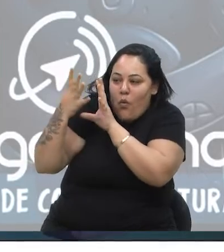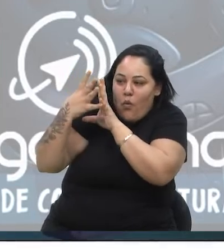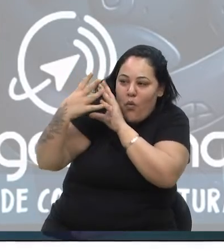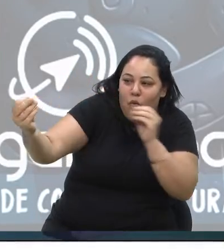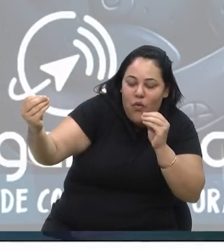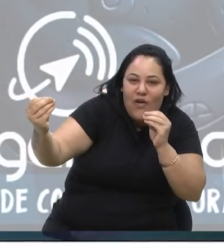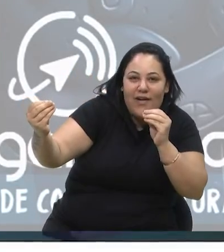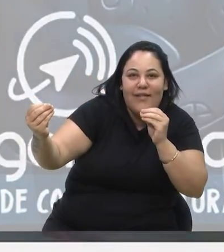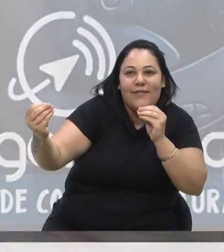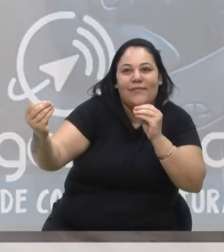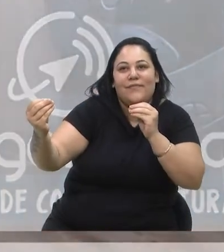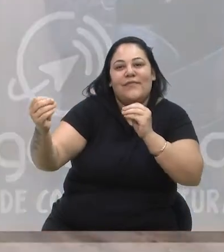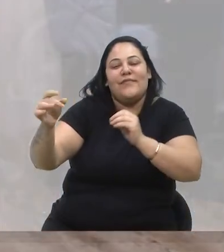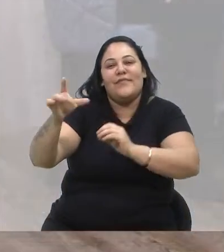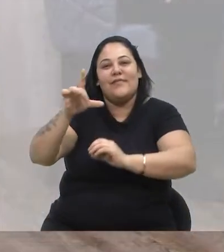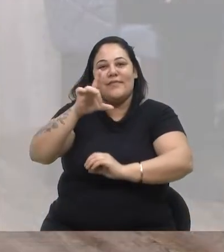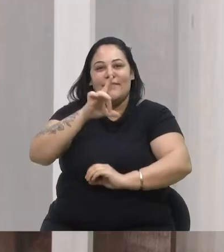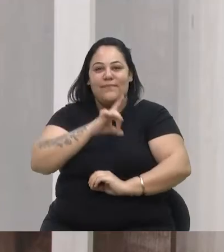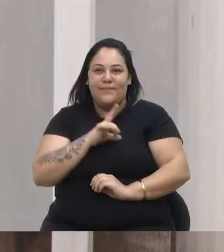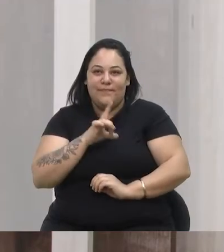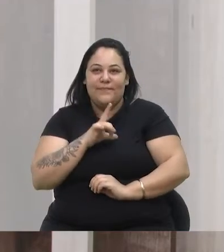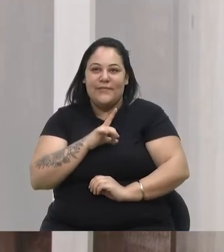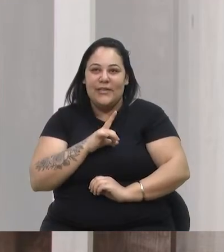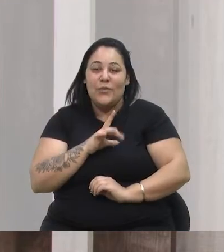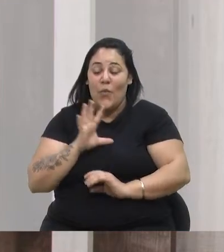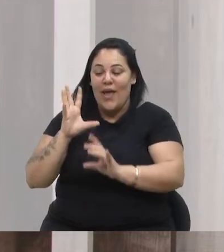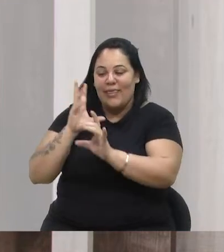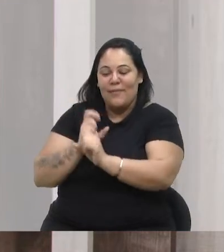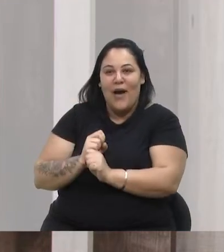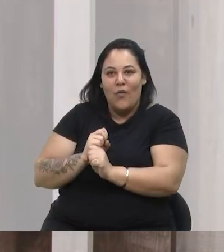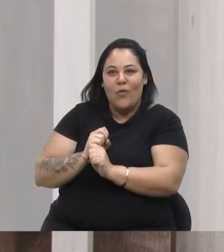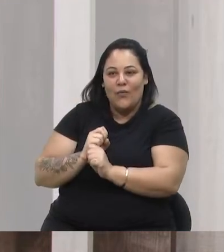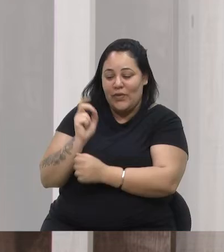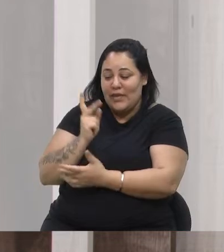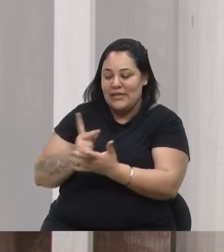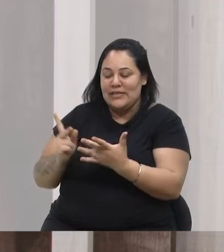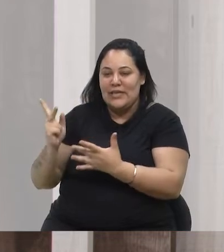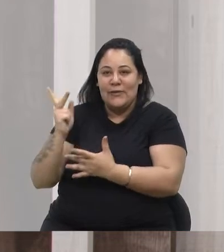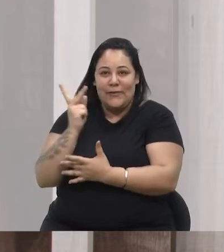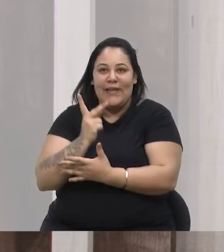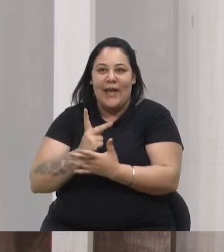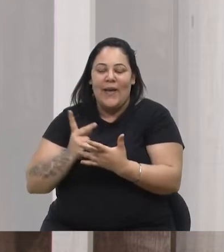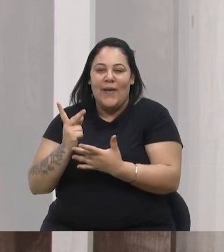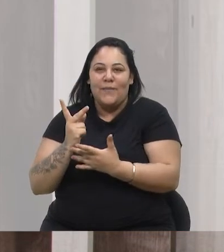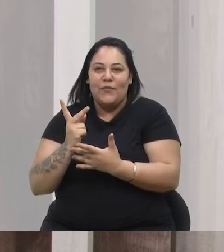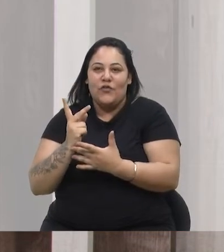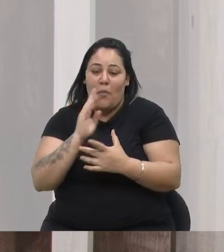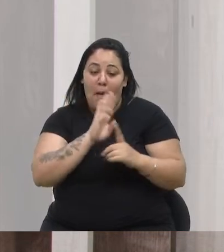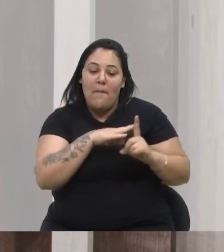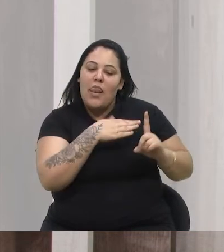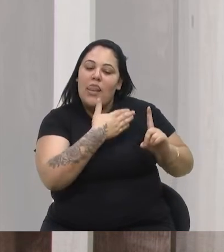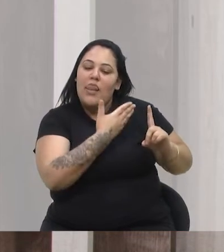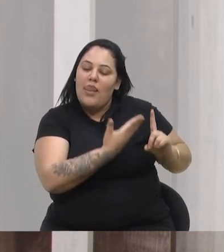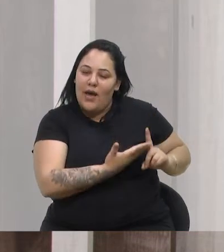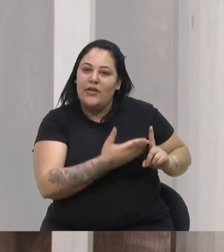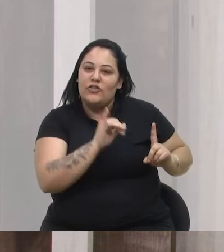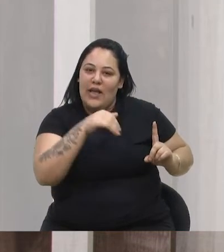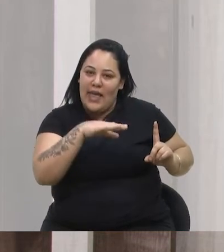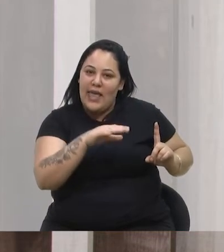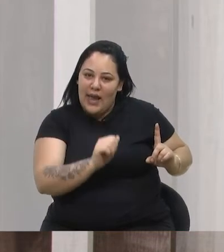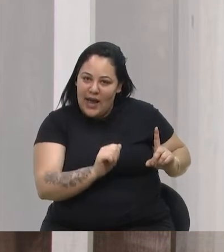o puma havia desaparecido. E aí tem um aspecto do puma como uma figura sagrada, e tu explicavas muito bem